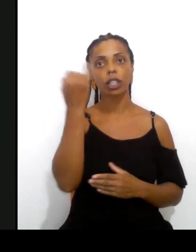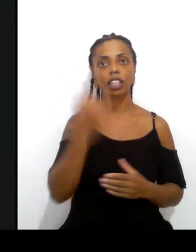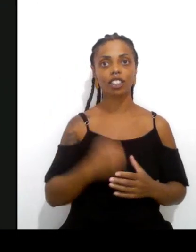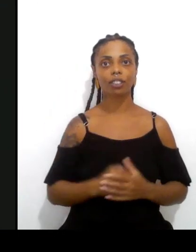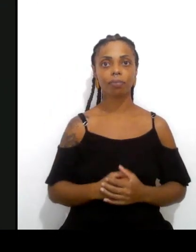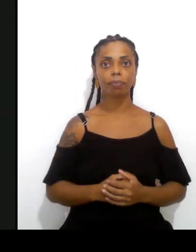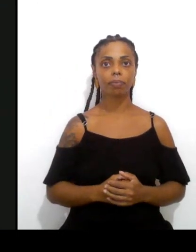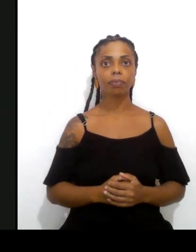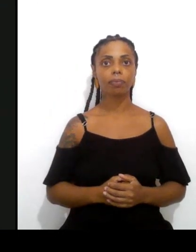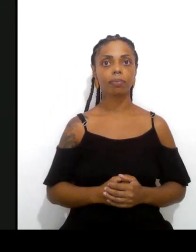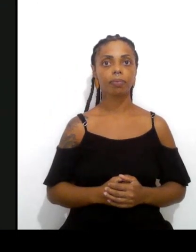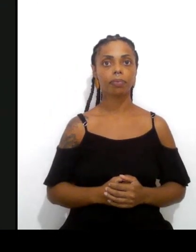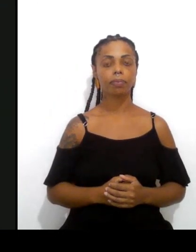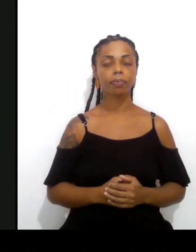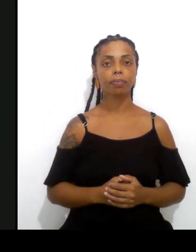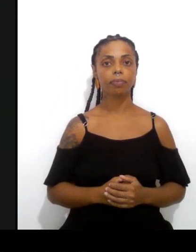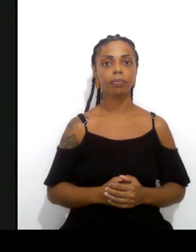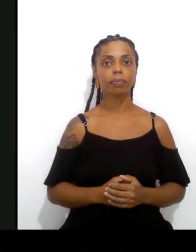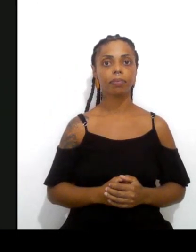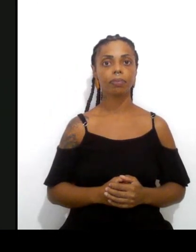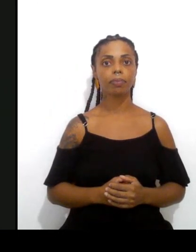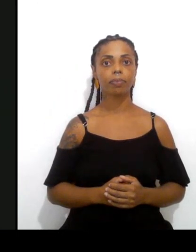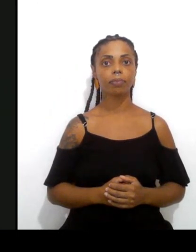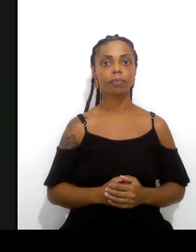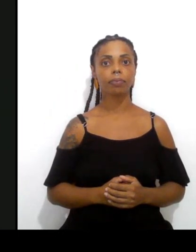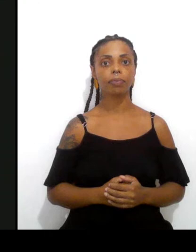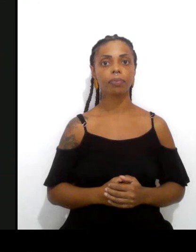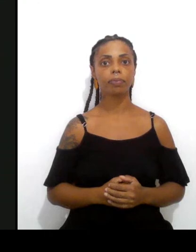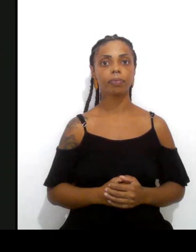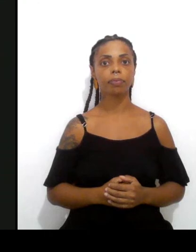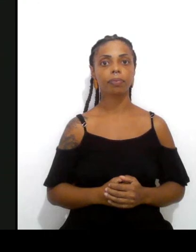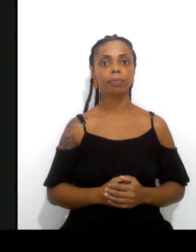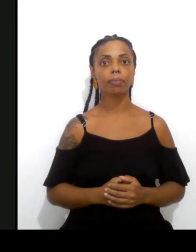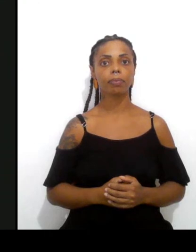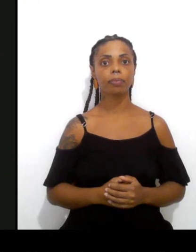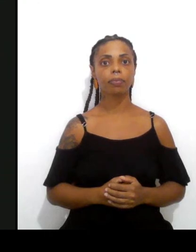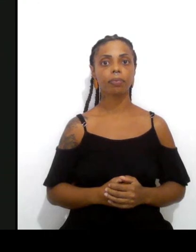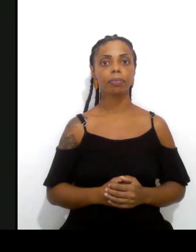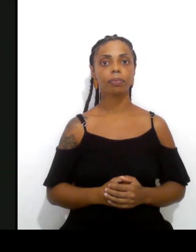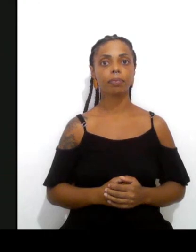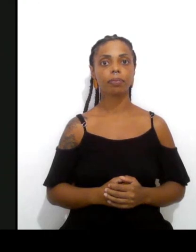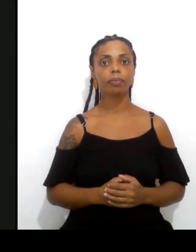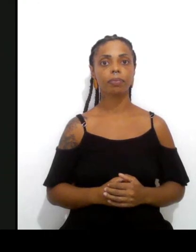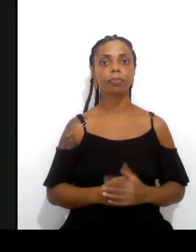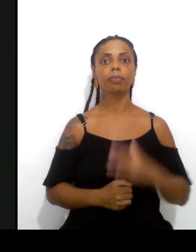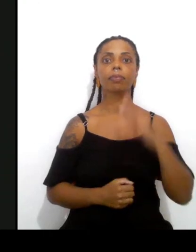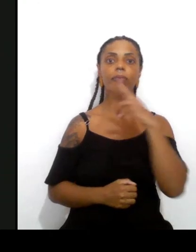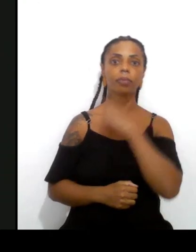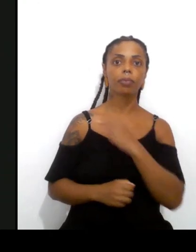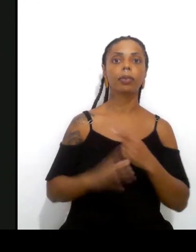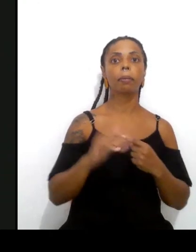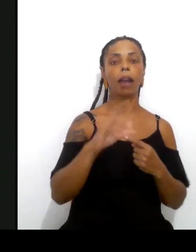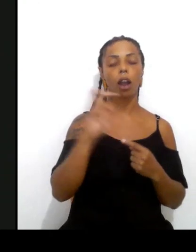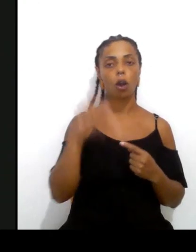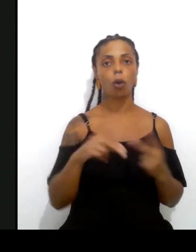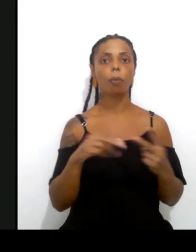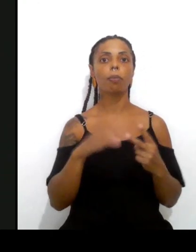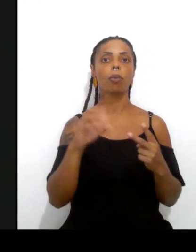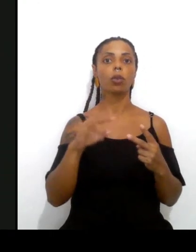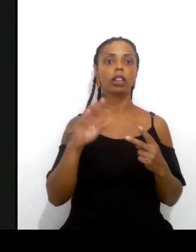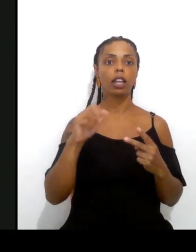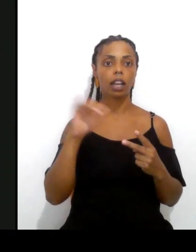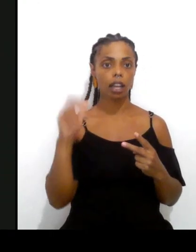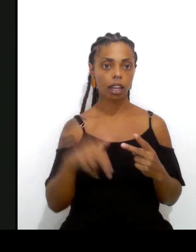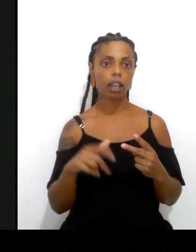é claro e tanto bem como mantém tinham de certa maneira aquela visão endêmica